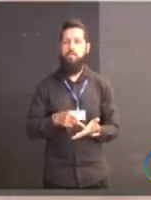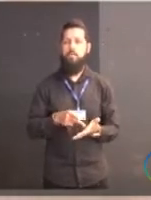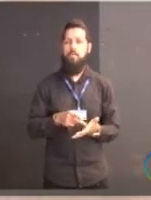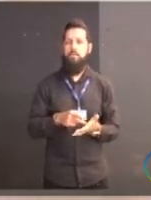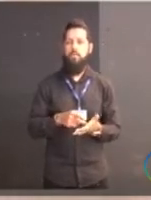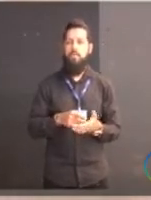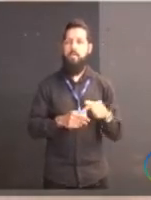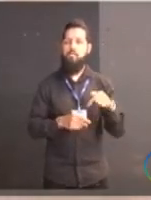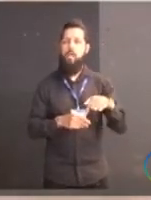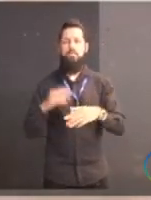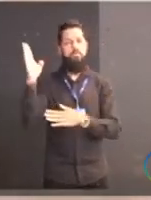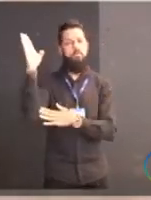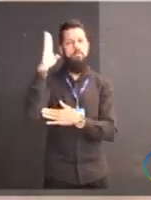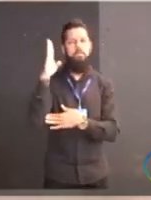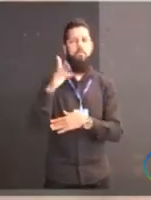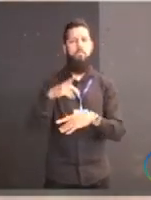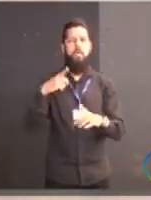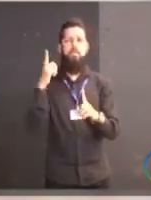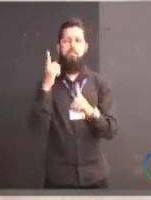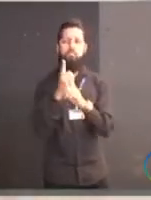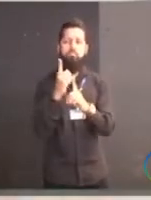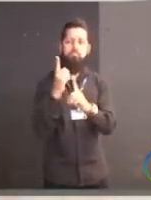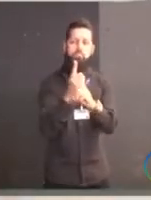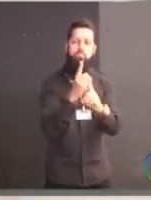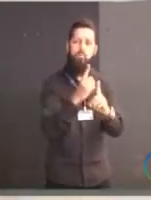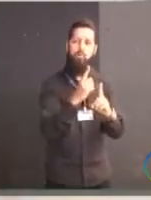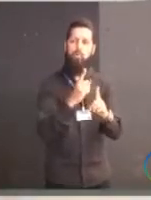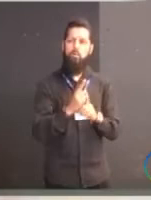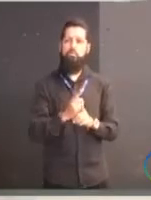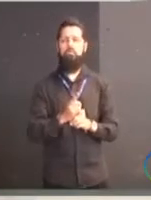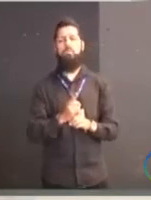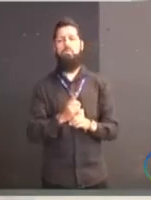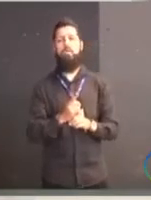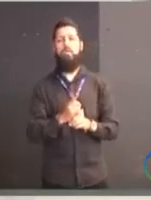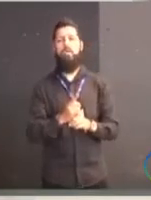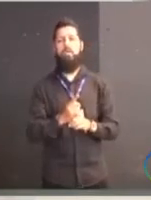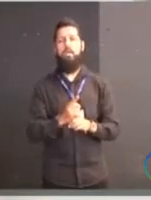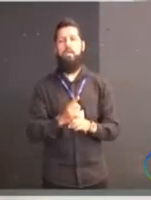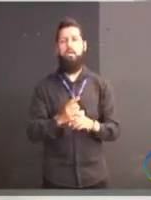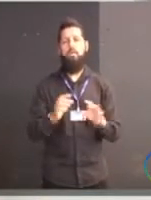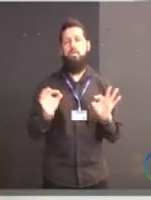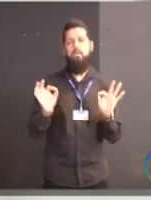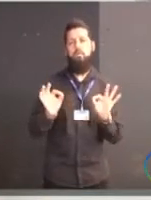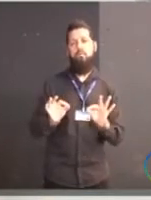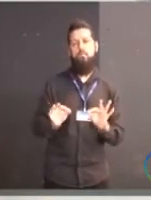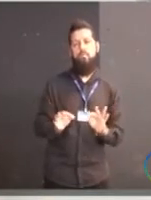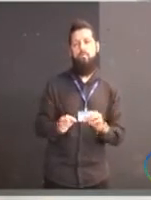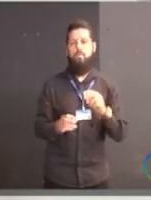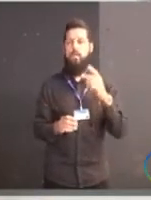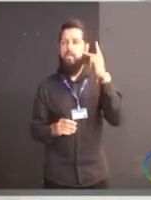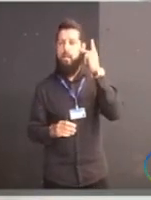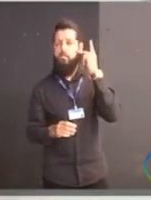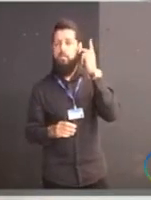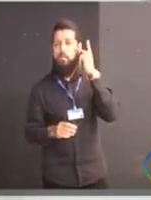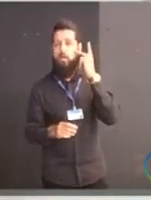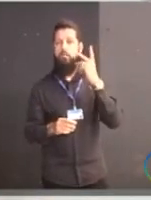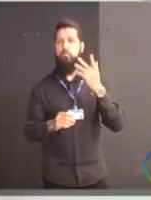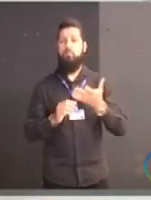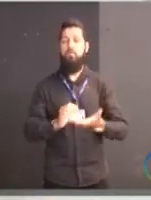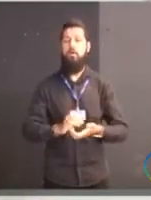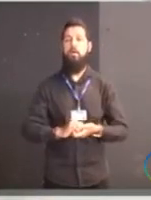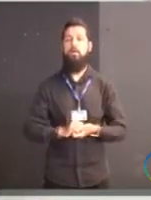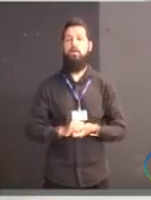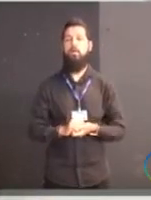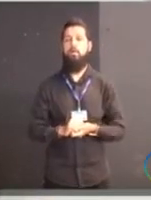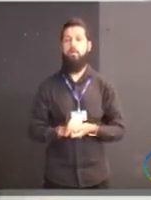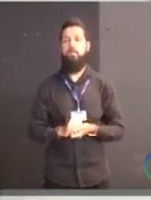Brasil, eu encontrei, diz ele no livro dele, uma compreensão mais precisa, mais natural da reencarnação. Por exemplo, a